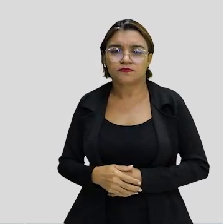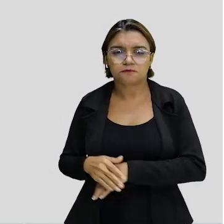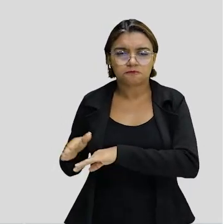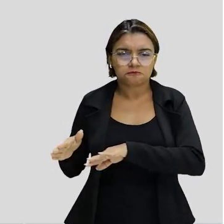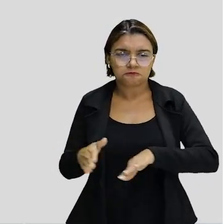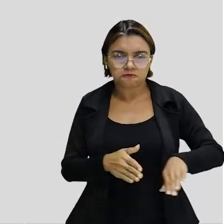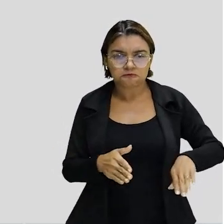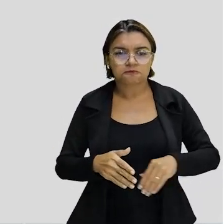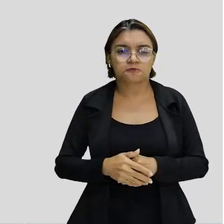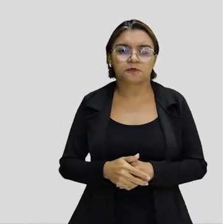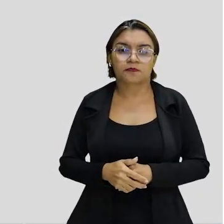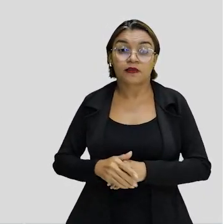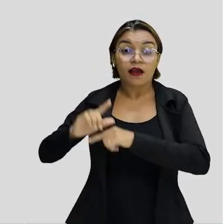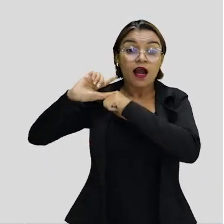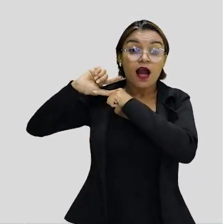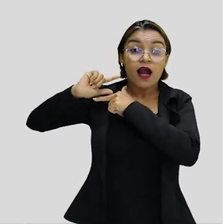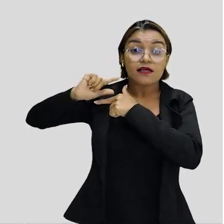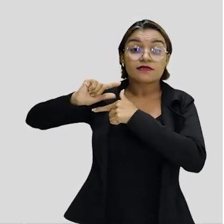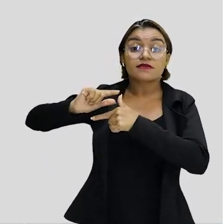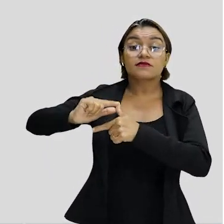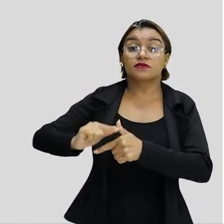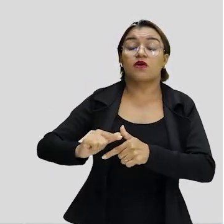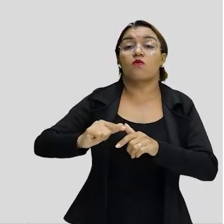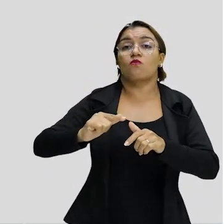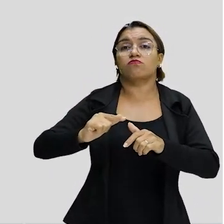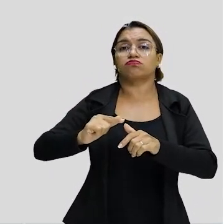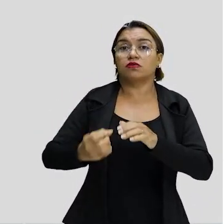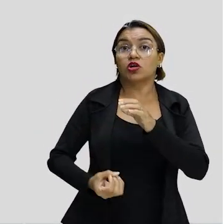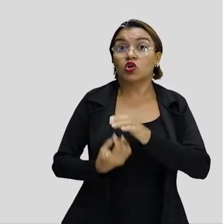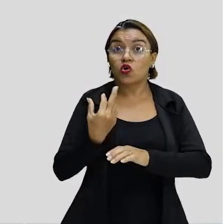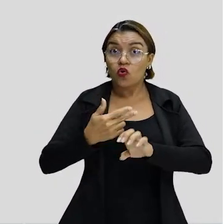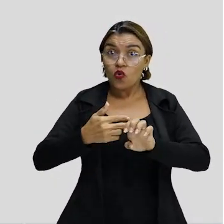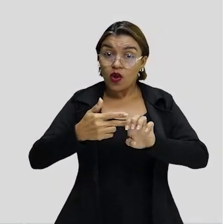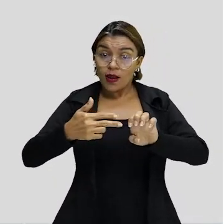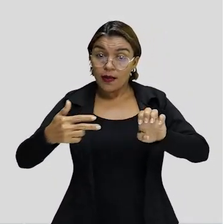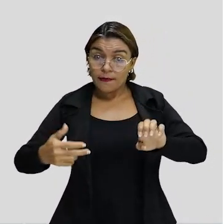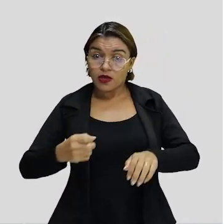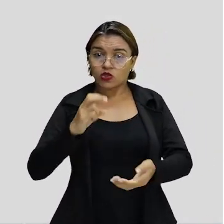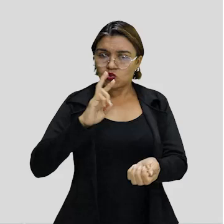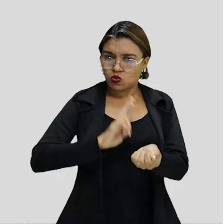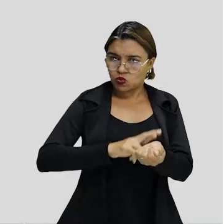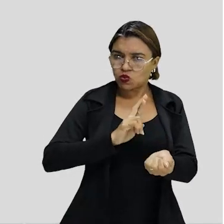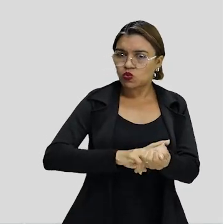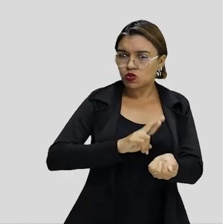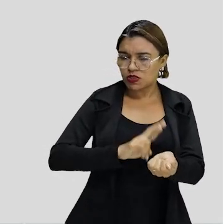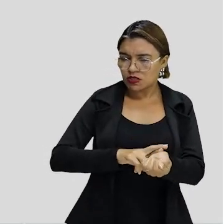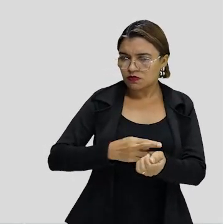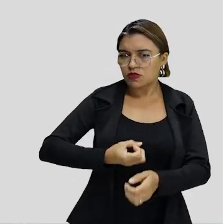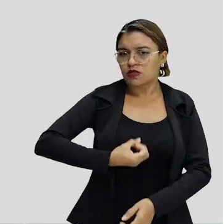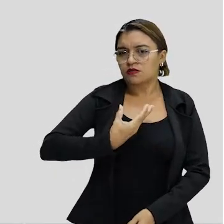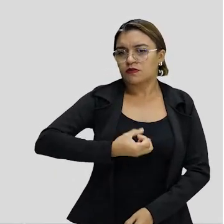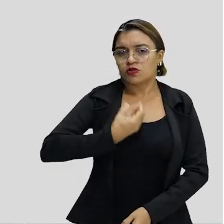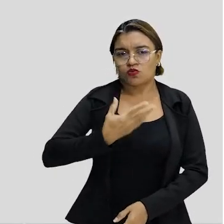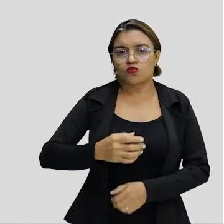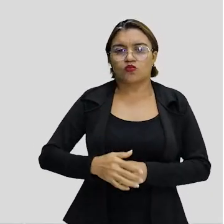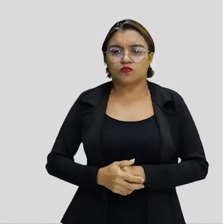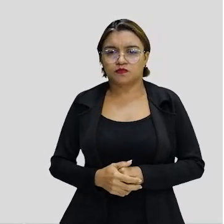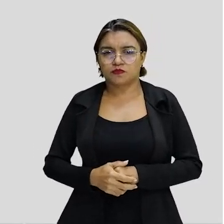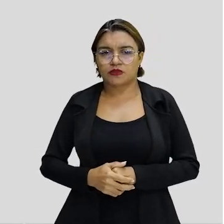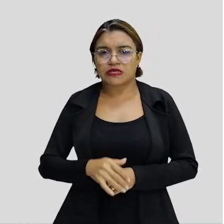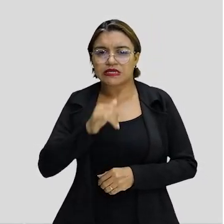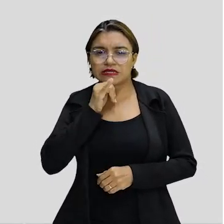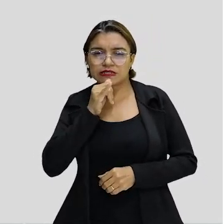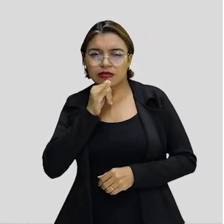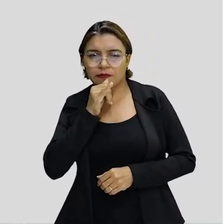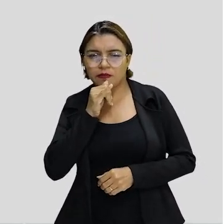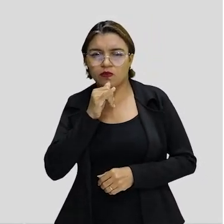forneceu elementos rítmicos e inspirou o surgimento da bossa nova, como eu já falei, tropicália, lembra do tropicalismo que nós já falamos em outra aula? Pois